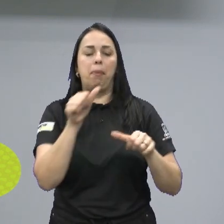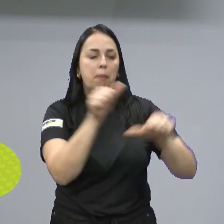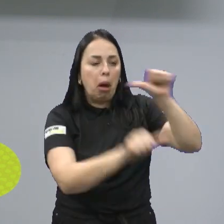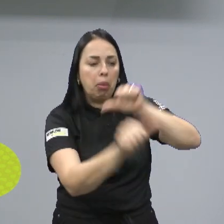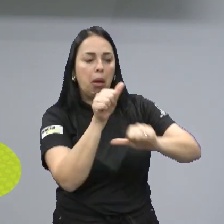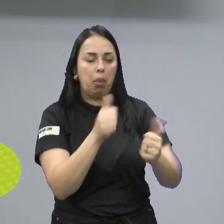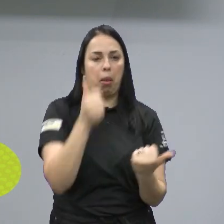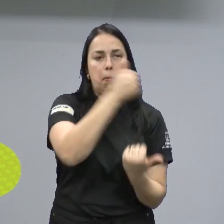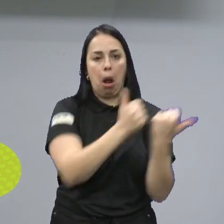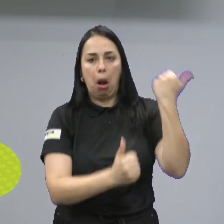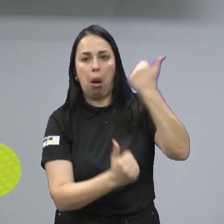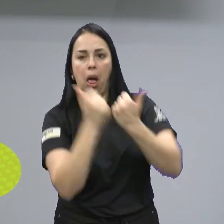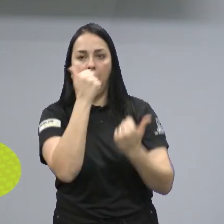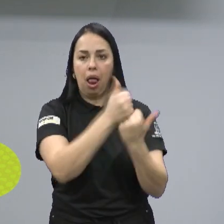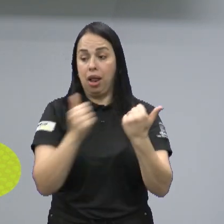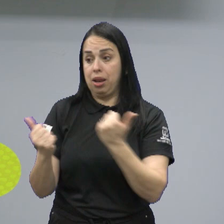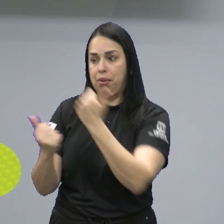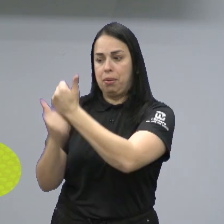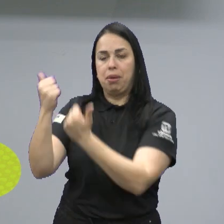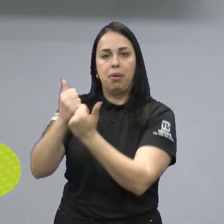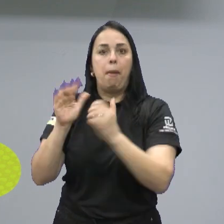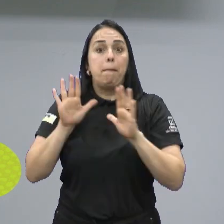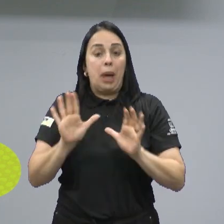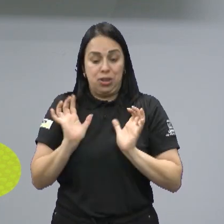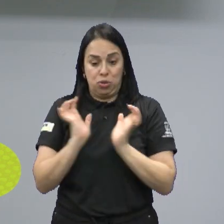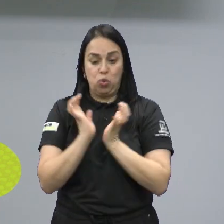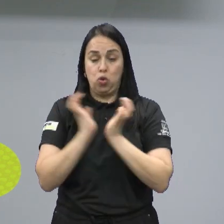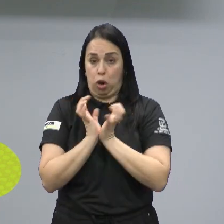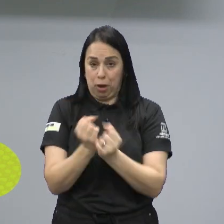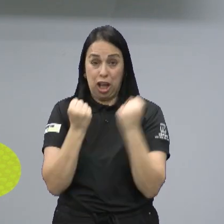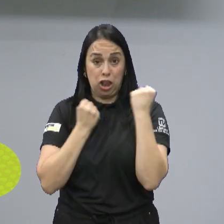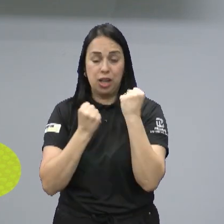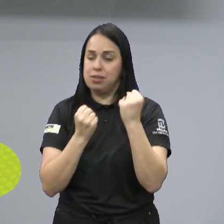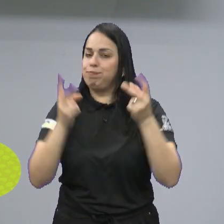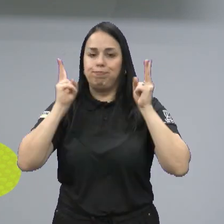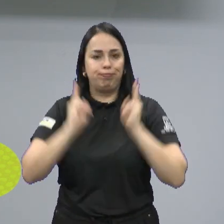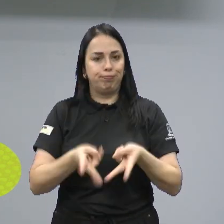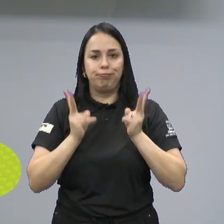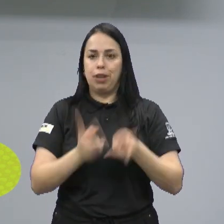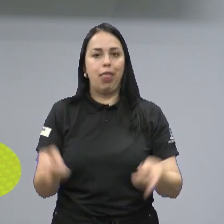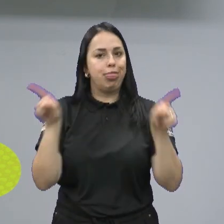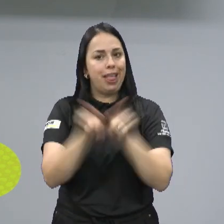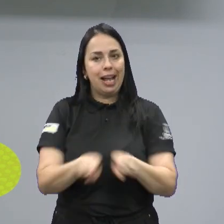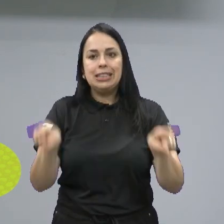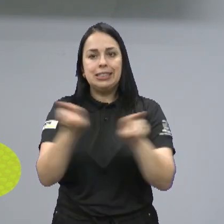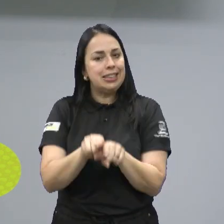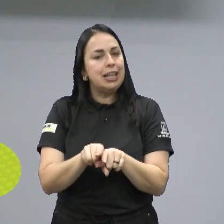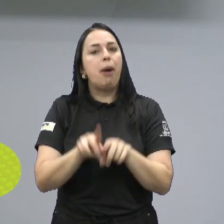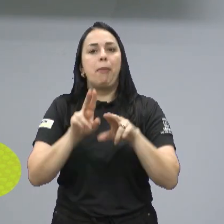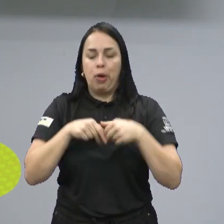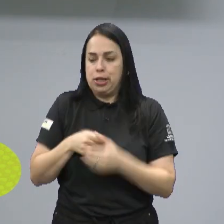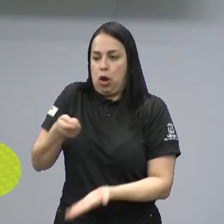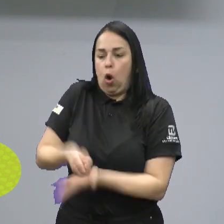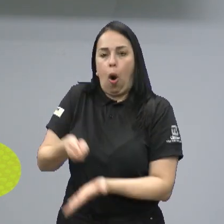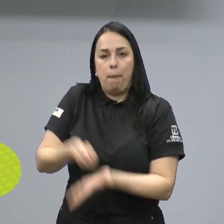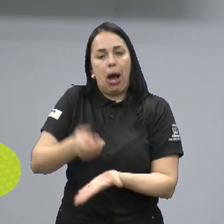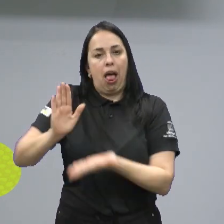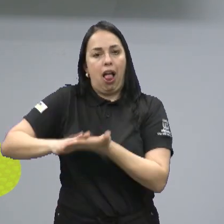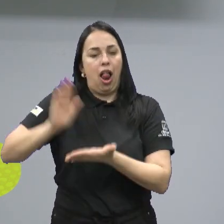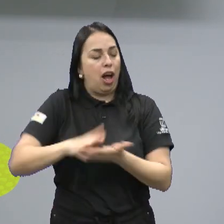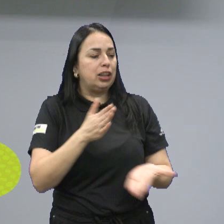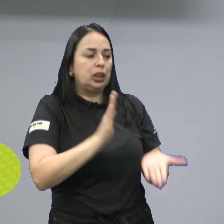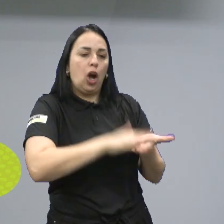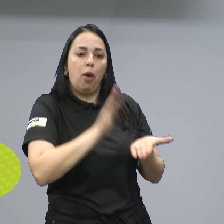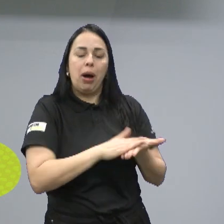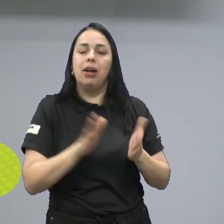são outros, técnicos são outros, mas os torcedores são os mesmos, então a expectativa, a cobrança, sem dúvidas nenhuma, continua igual. Para o São José, ele